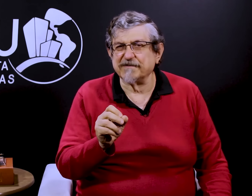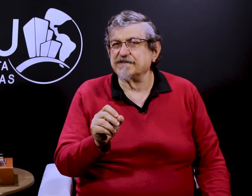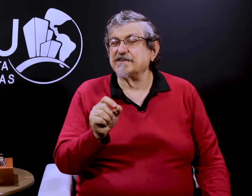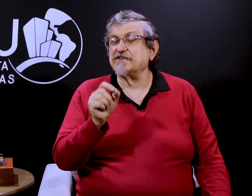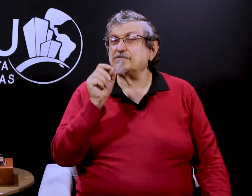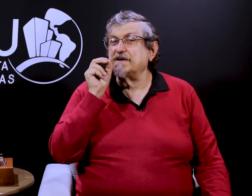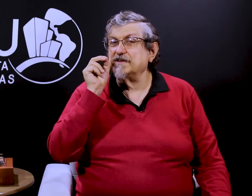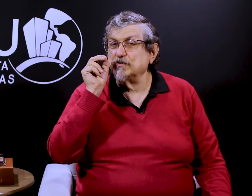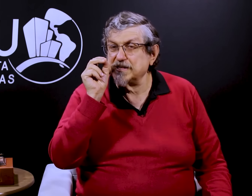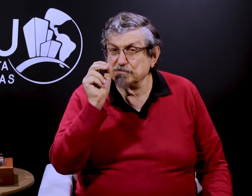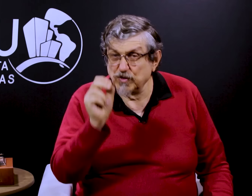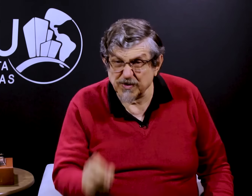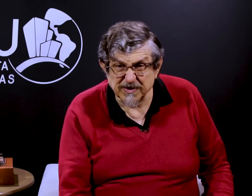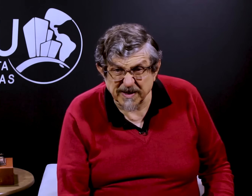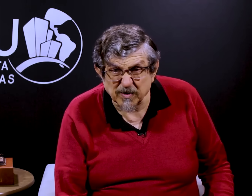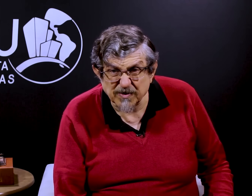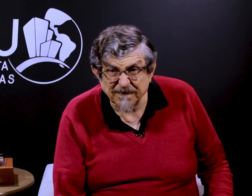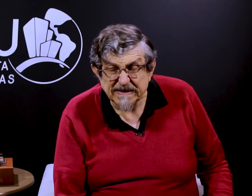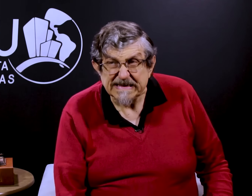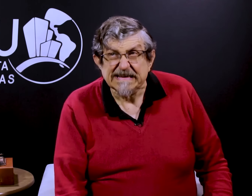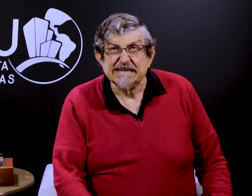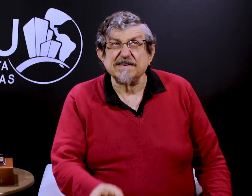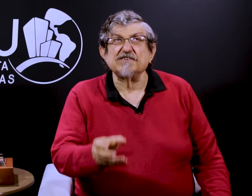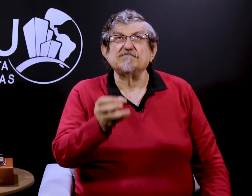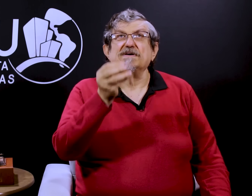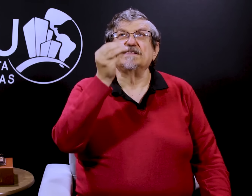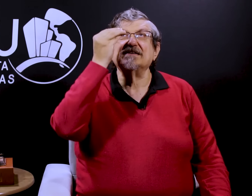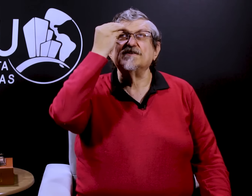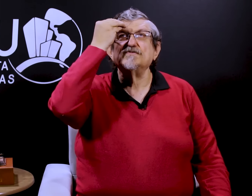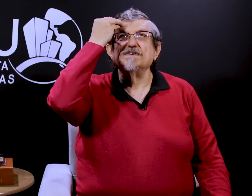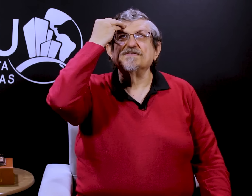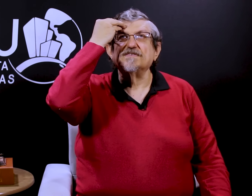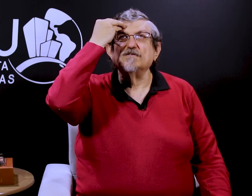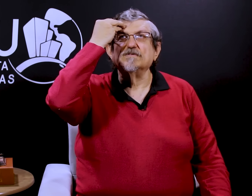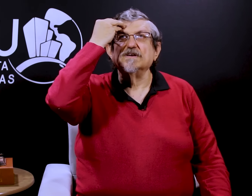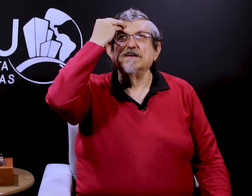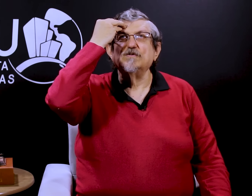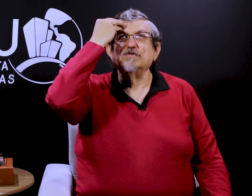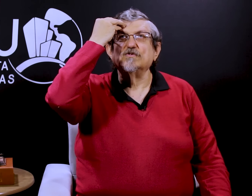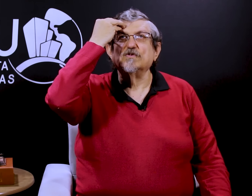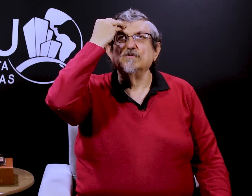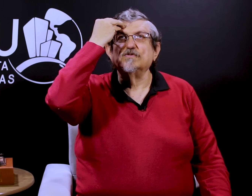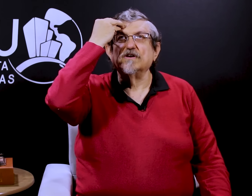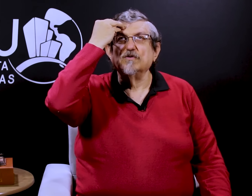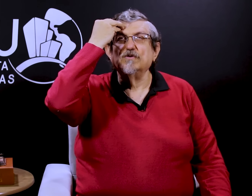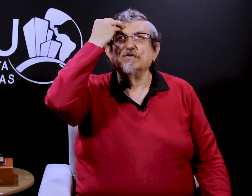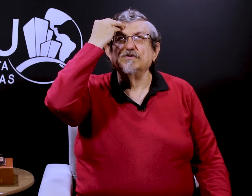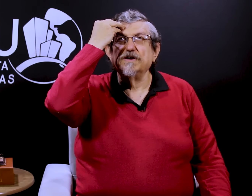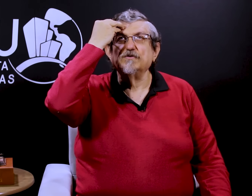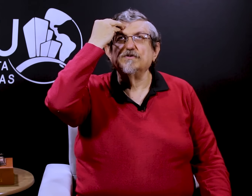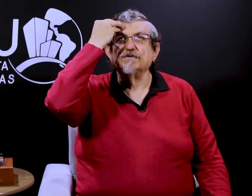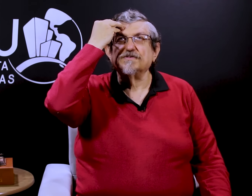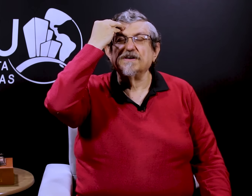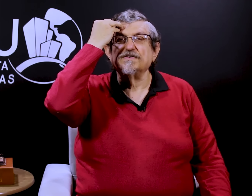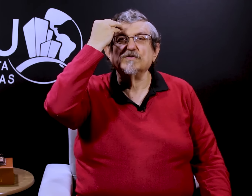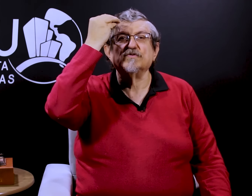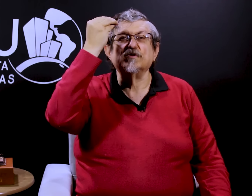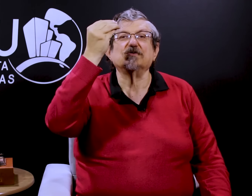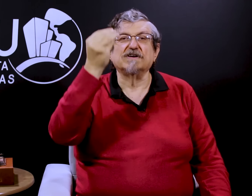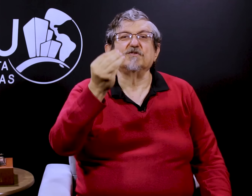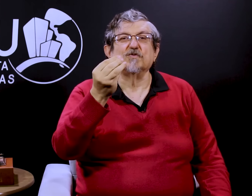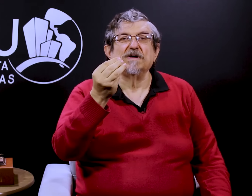atenção se a gente perder o temor de Deus se a gente perder essa menão eu sou o senhor o Deus de vocês